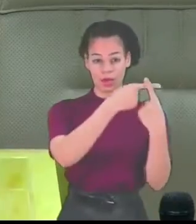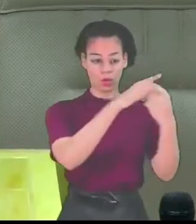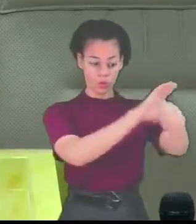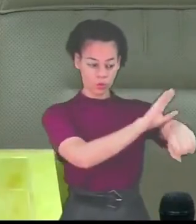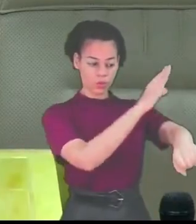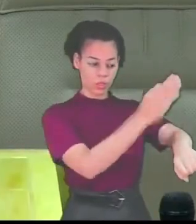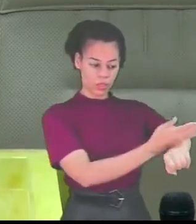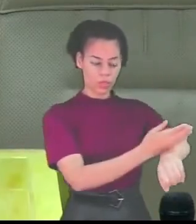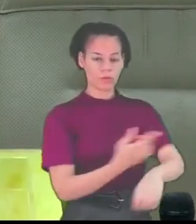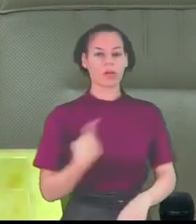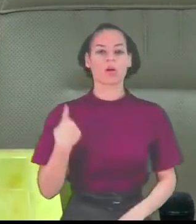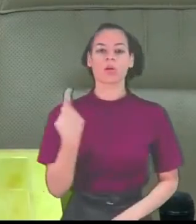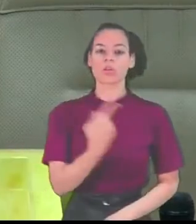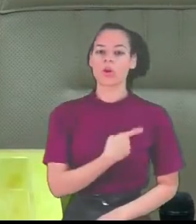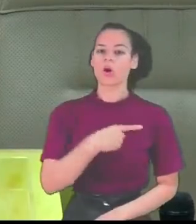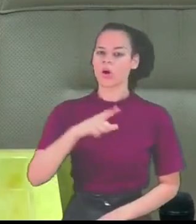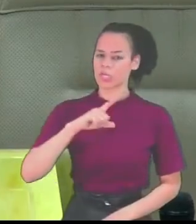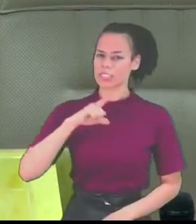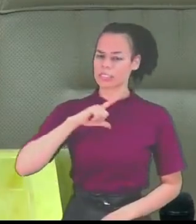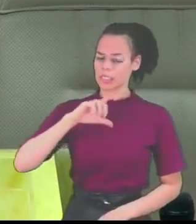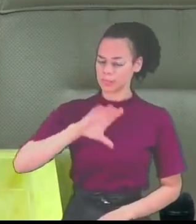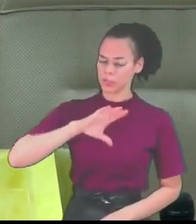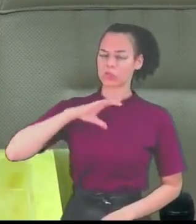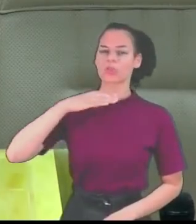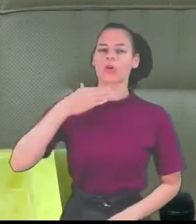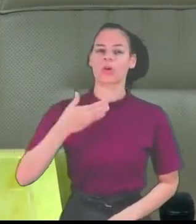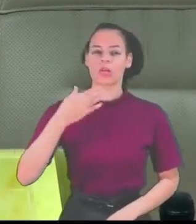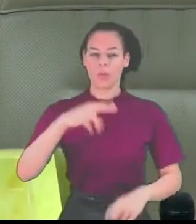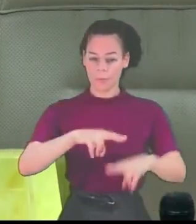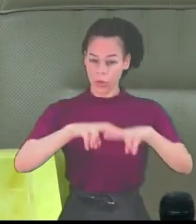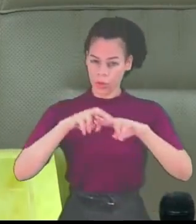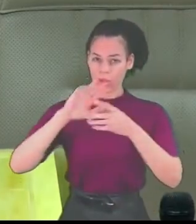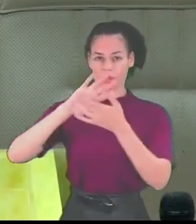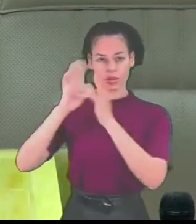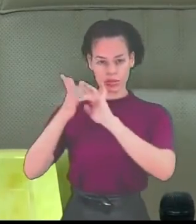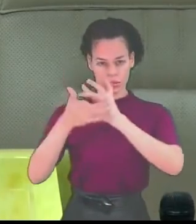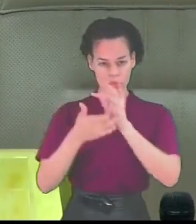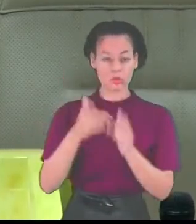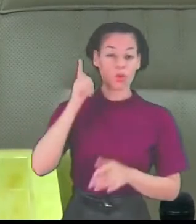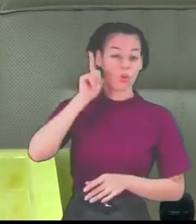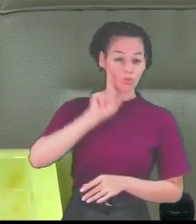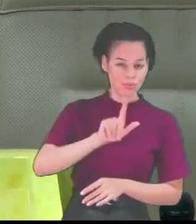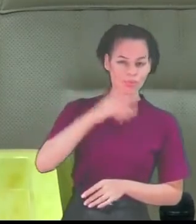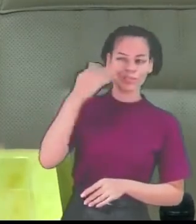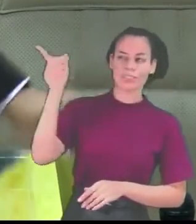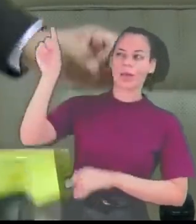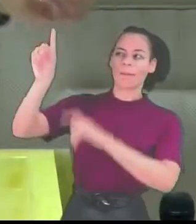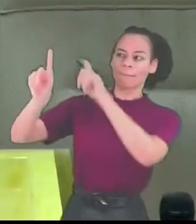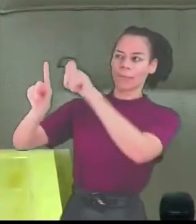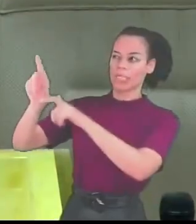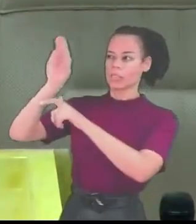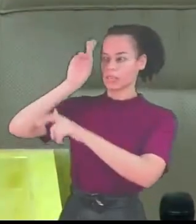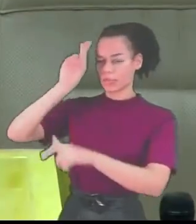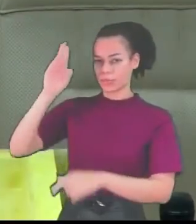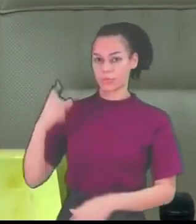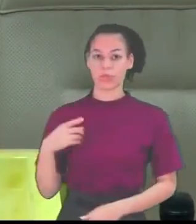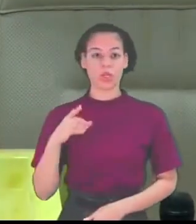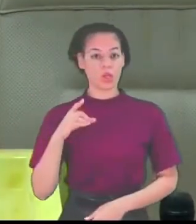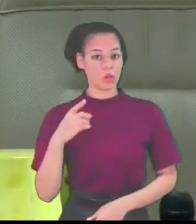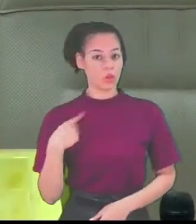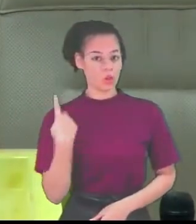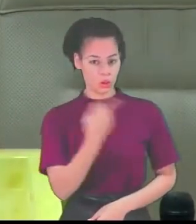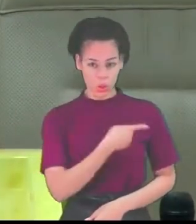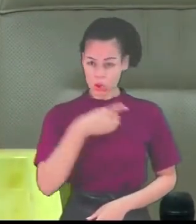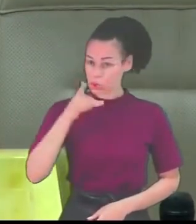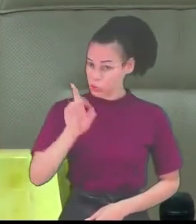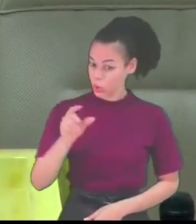nós temos ousadia por ele estarmos na presença do Senhor Nós só estamos aqui por